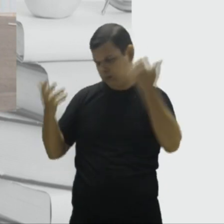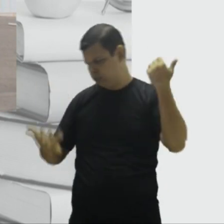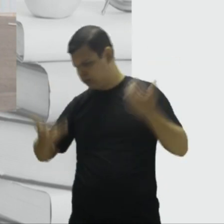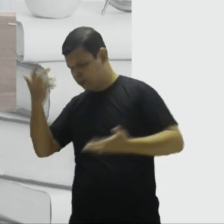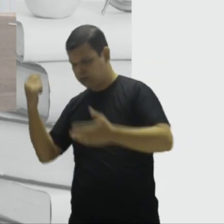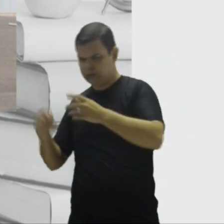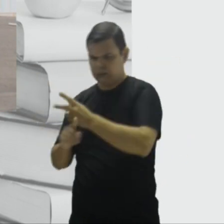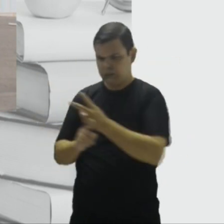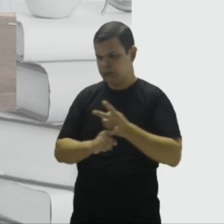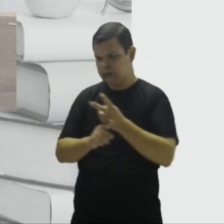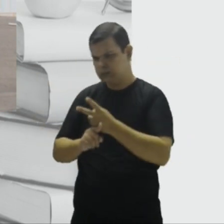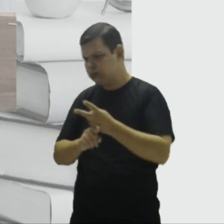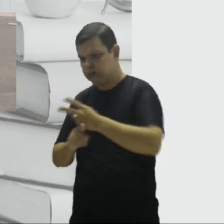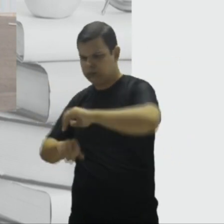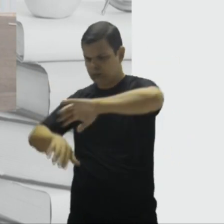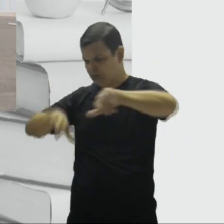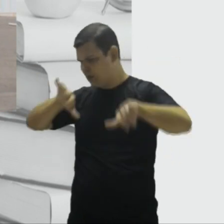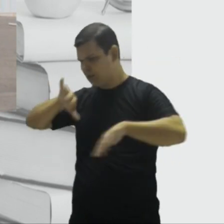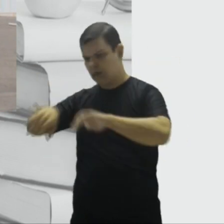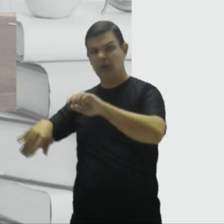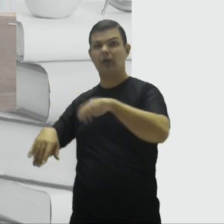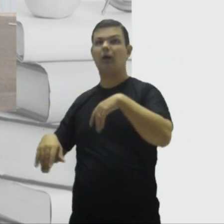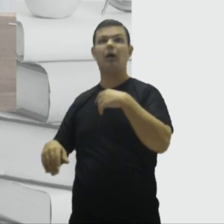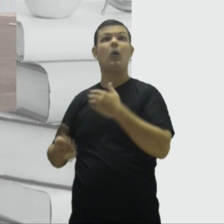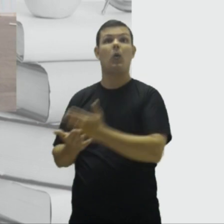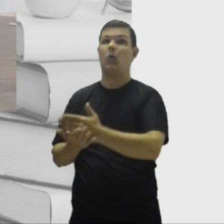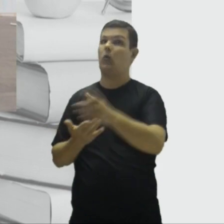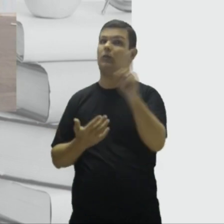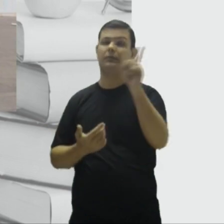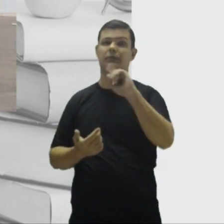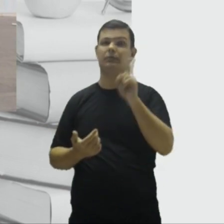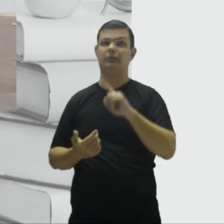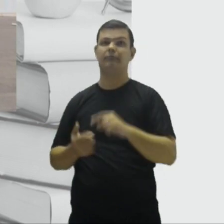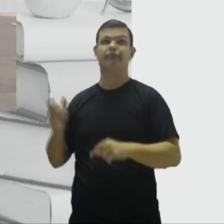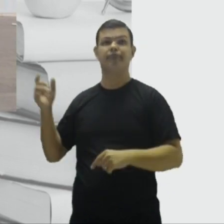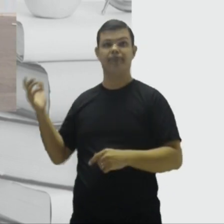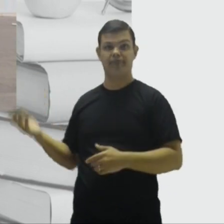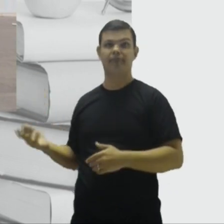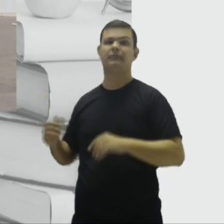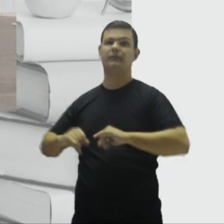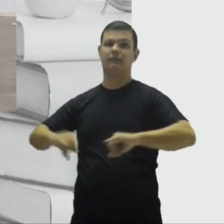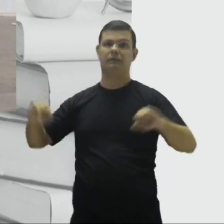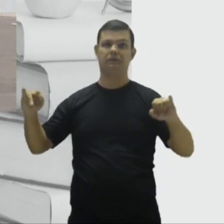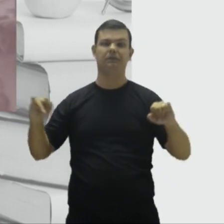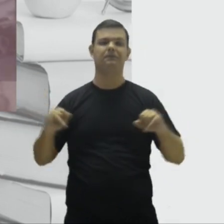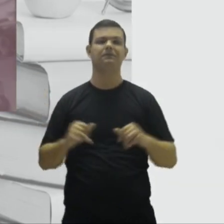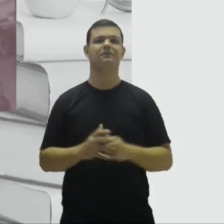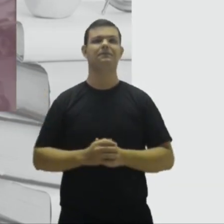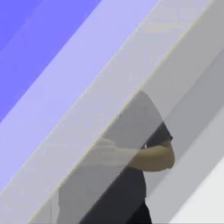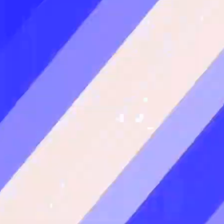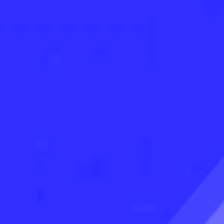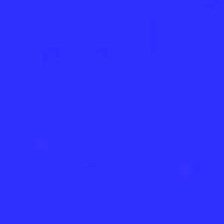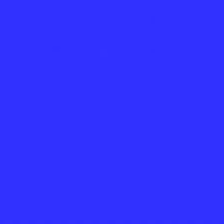encontrar o que sobrou do acervo ainda não começou. Alessandra Lago, para o Notícia Rio.